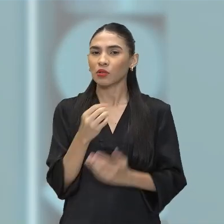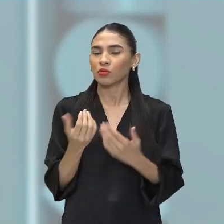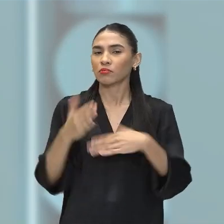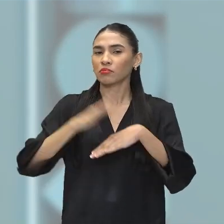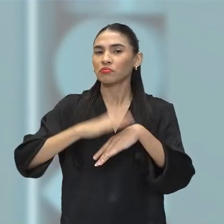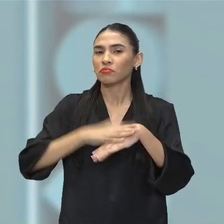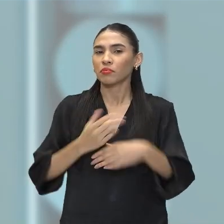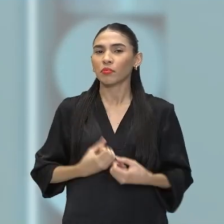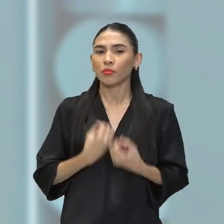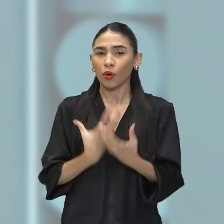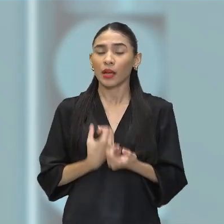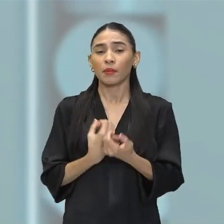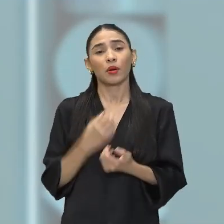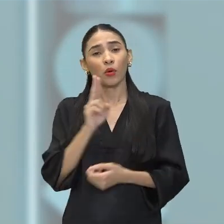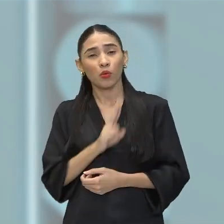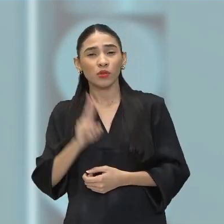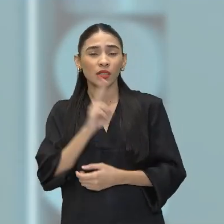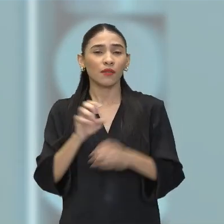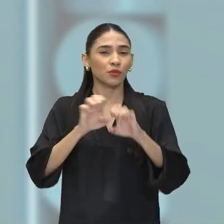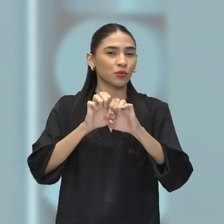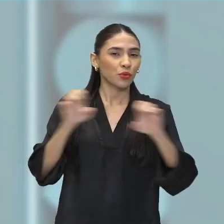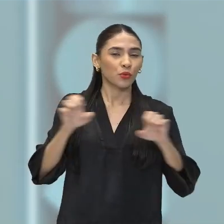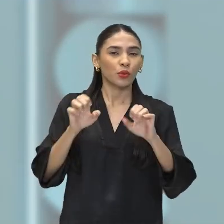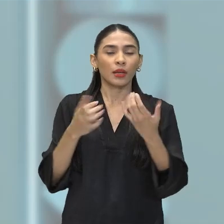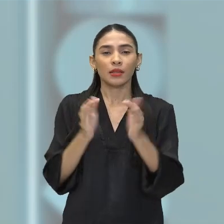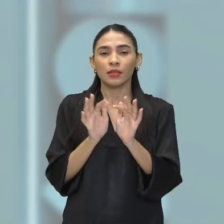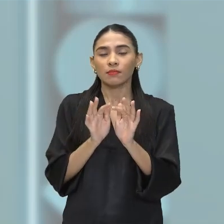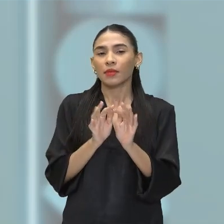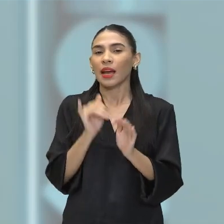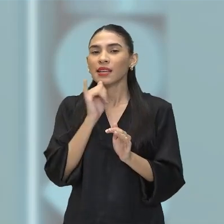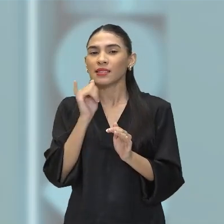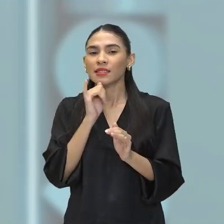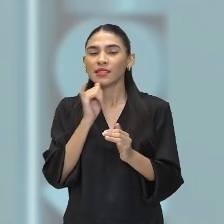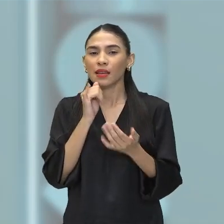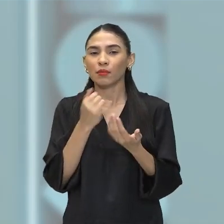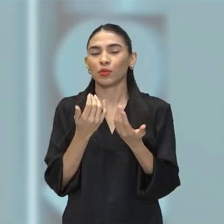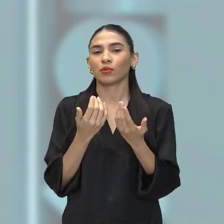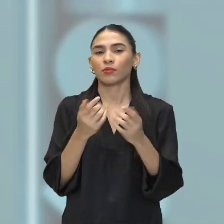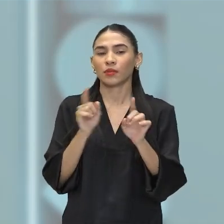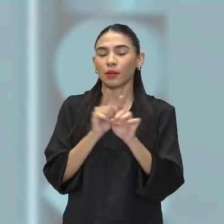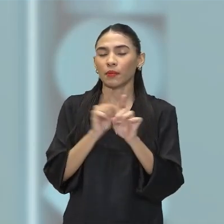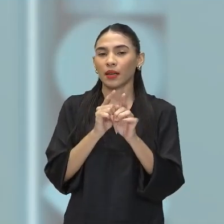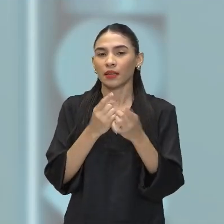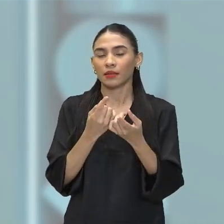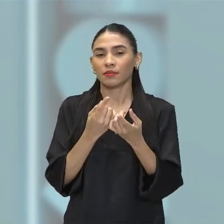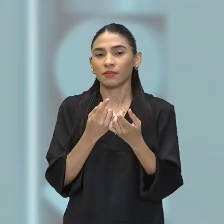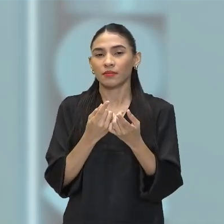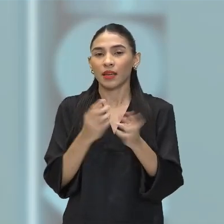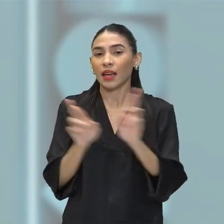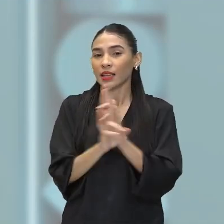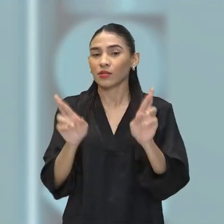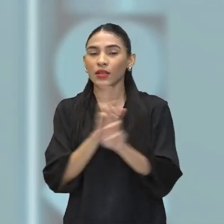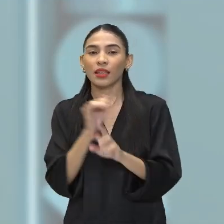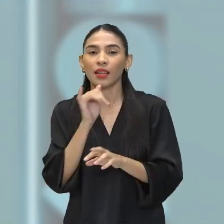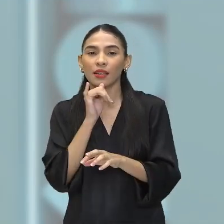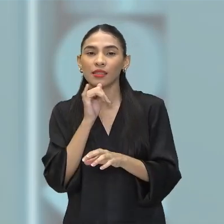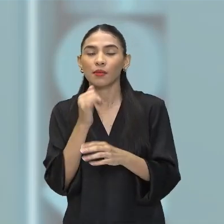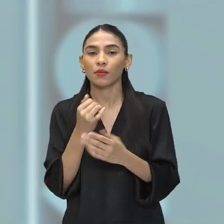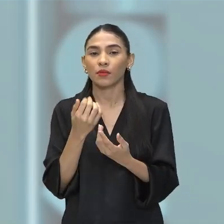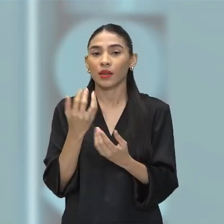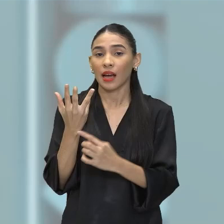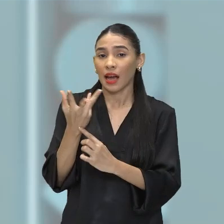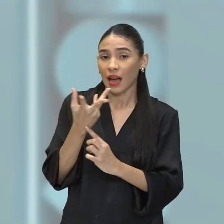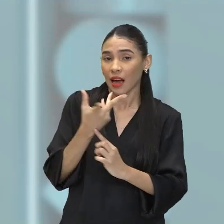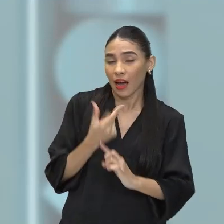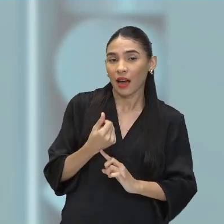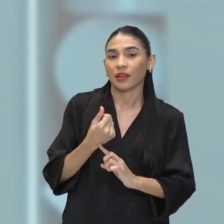de formas clássicas, formas fixas, e a produção de poemas estava relacionada a fazer a arte